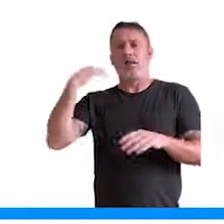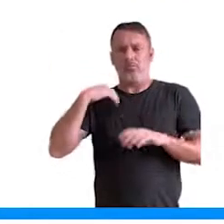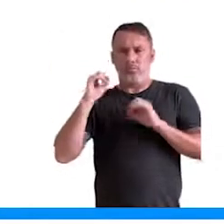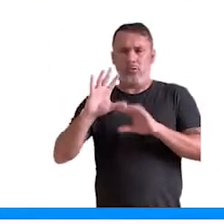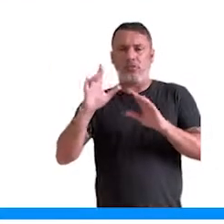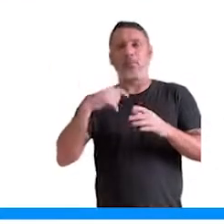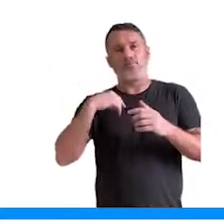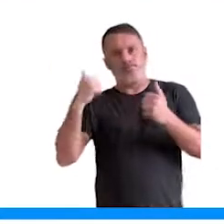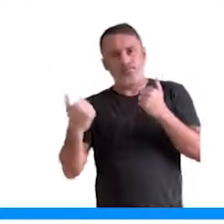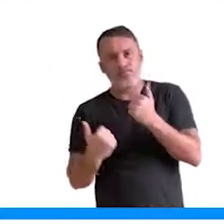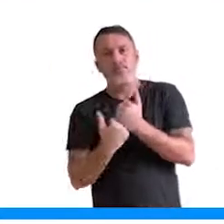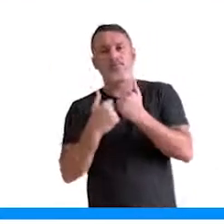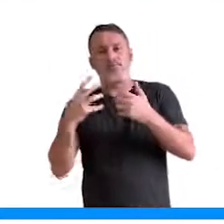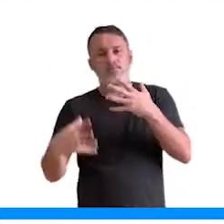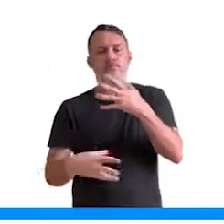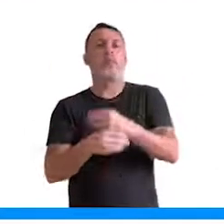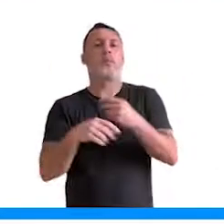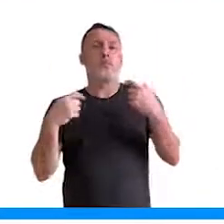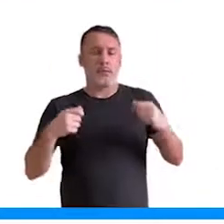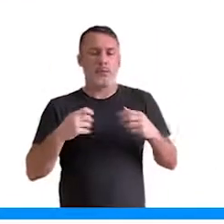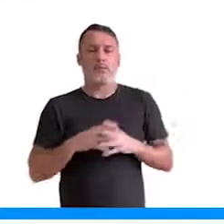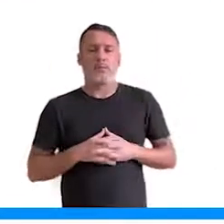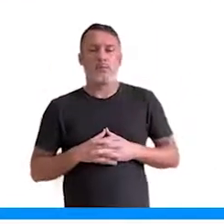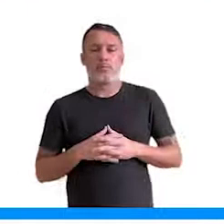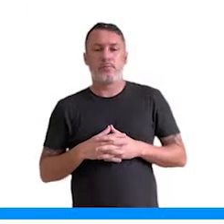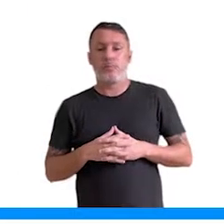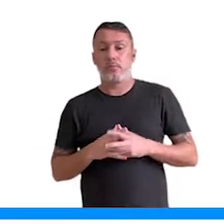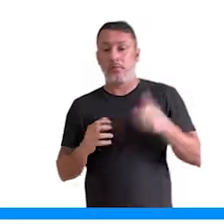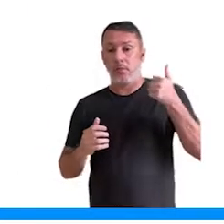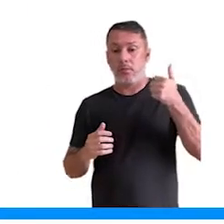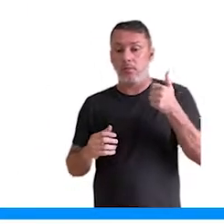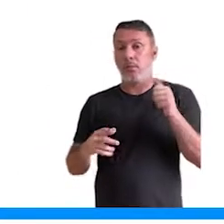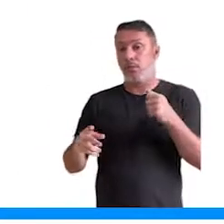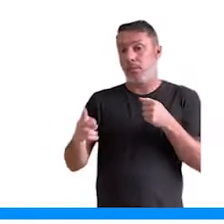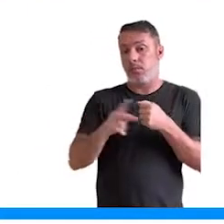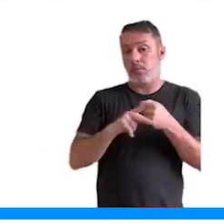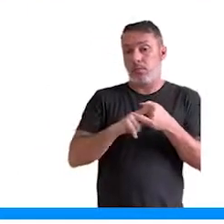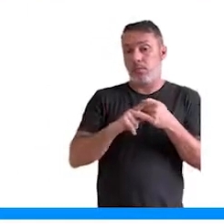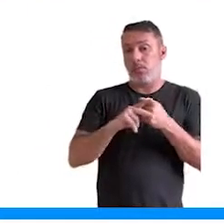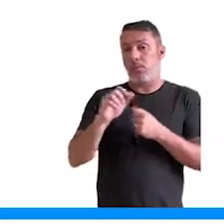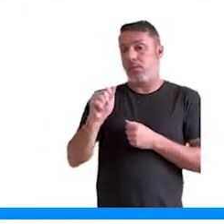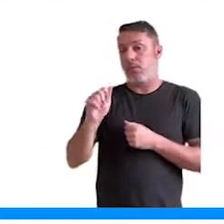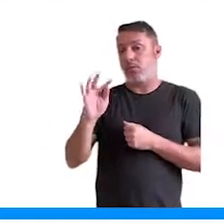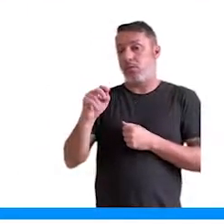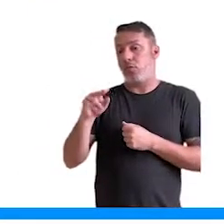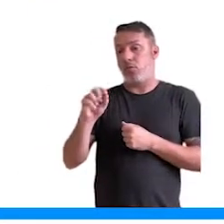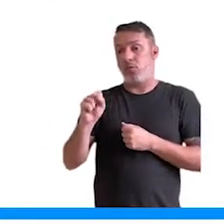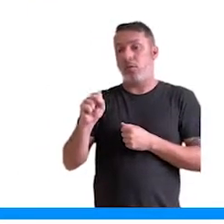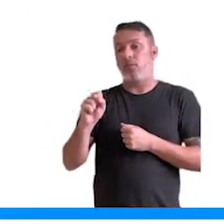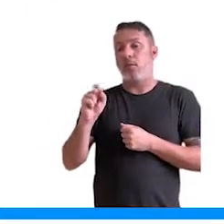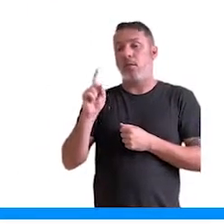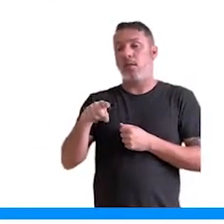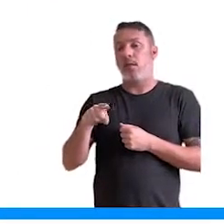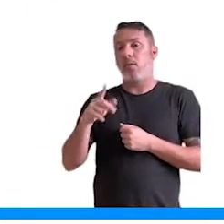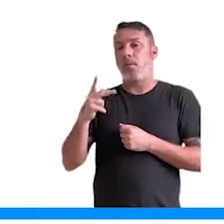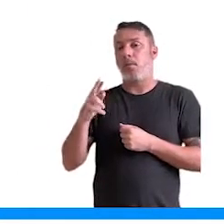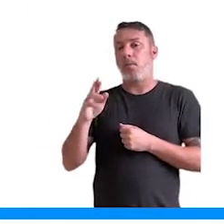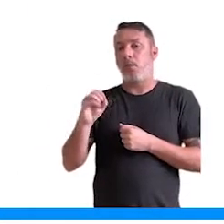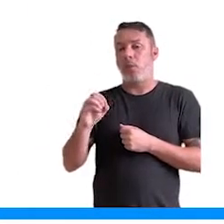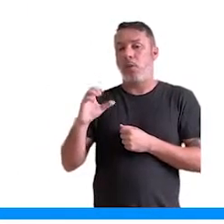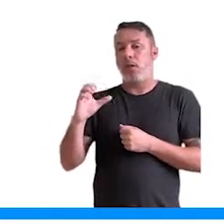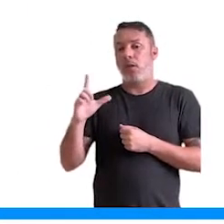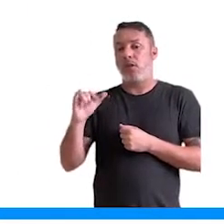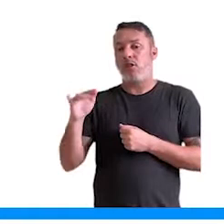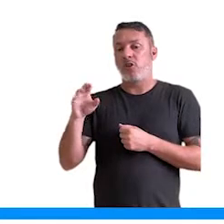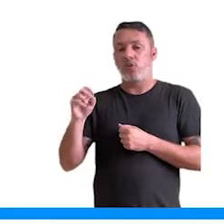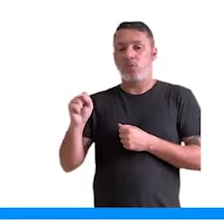que reforçar isso daí, bien? Os pronomes átonos aparecem proclíticos, então antepostos ao verbo principal,